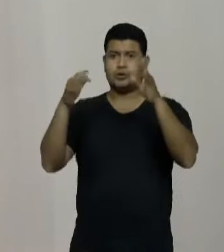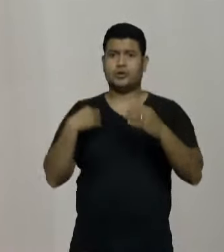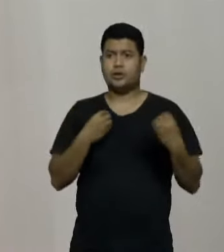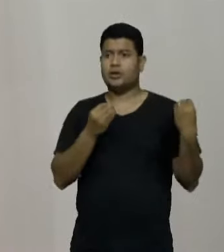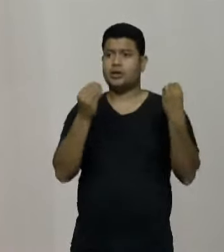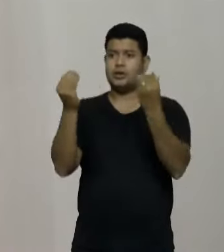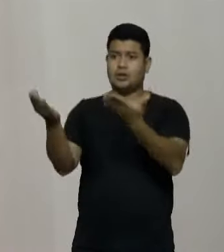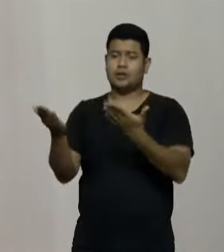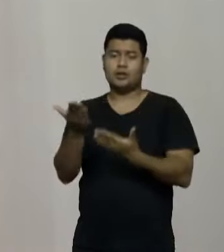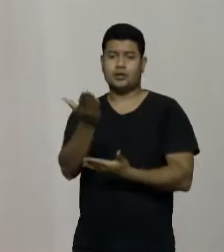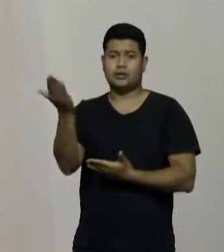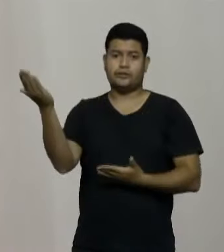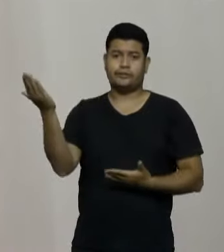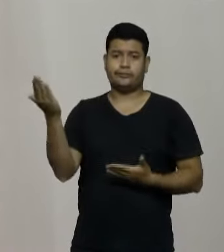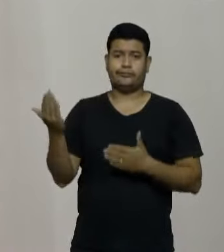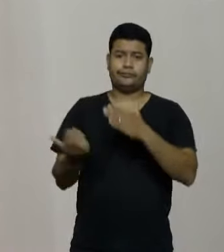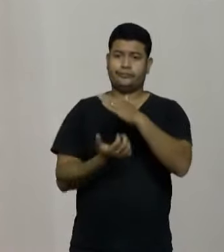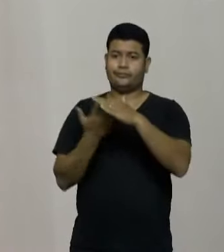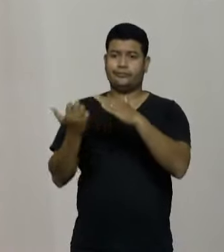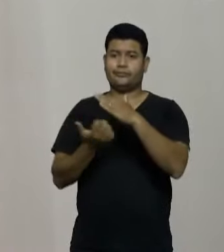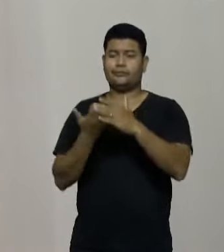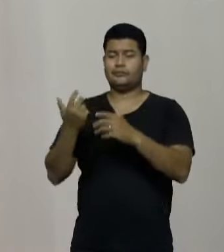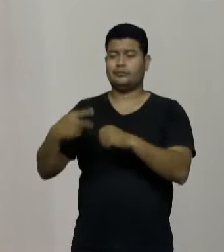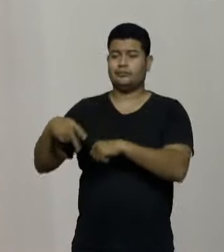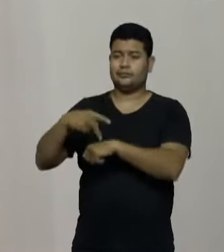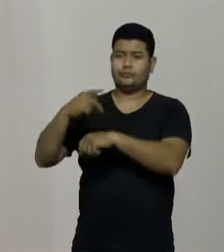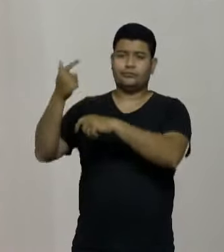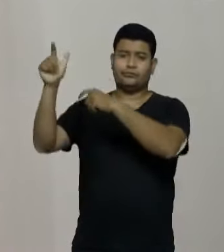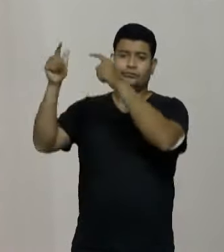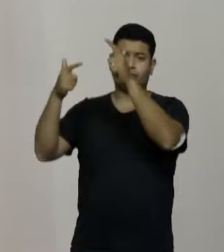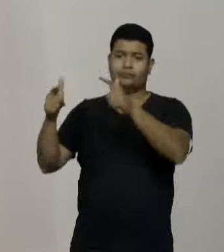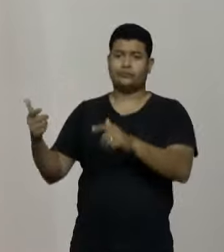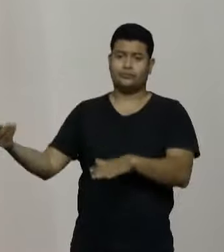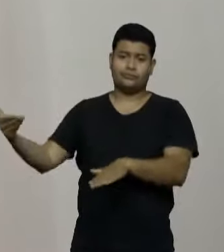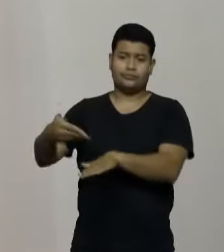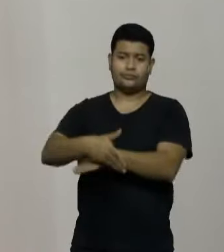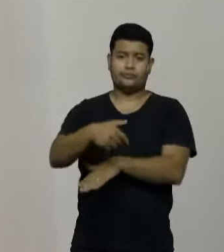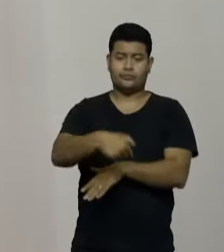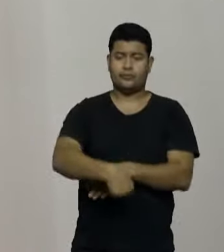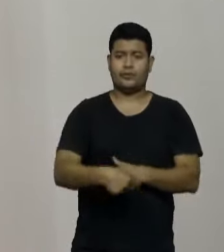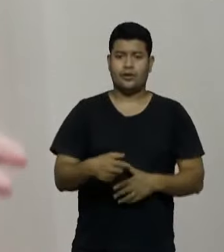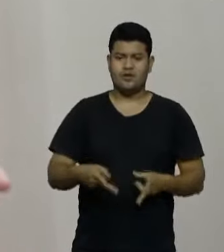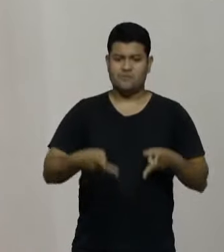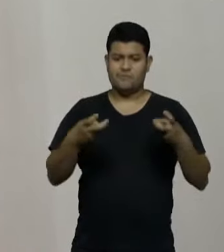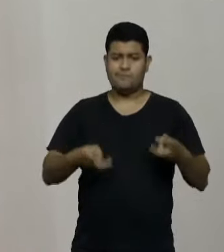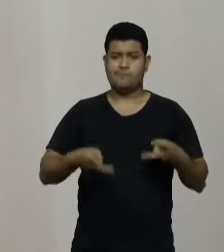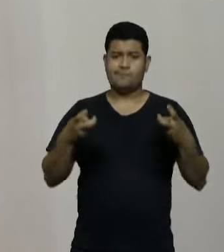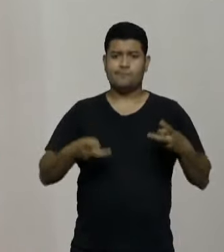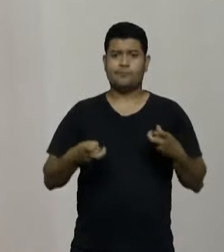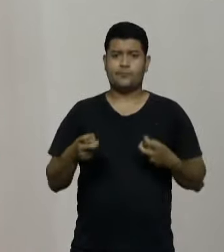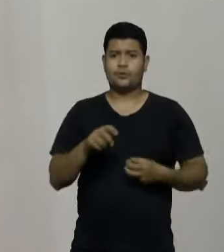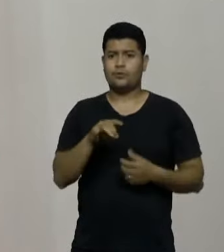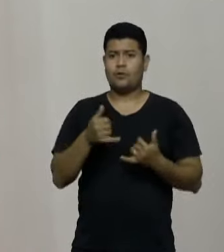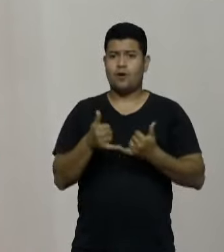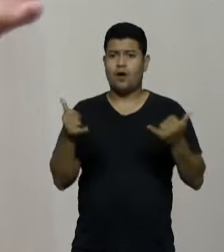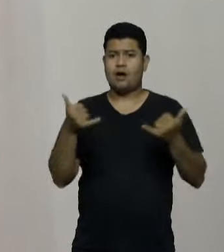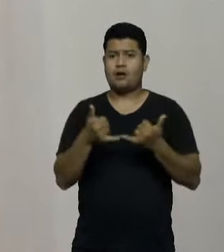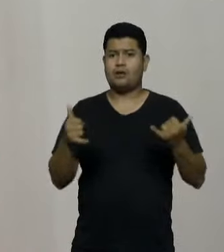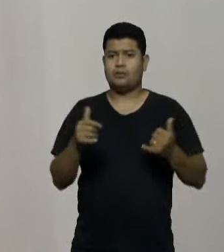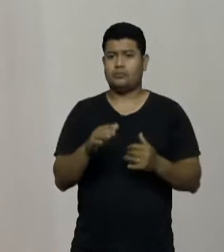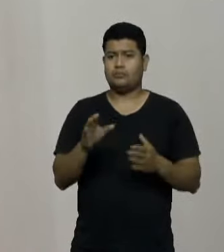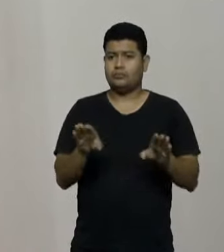bandeja para outros países vir aqui explorar não só a nossa energia de petróleo, mas também